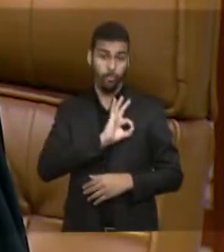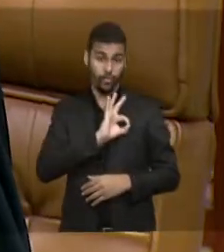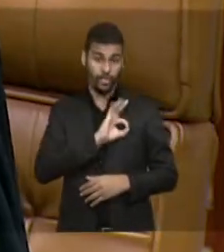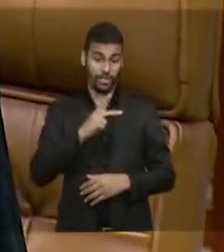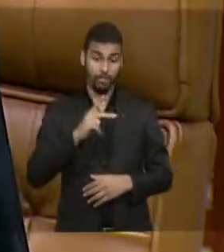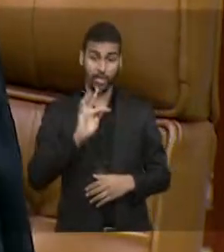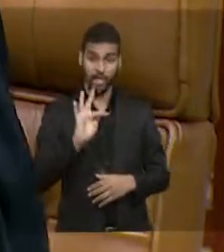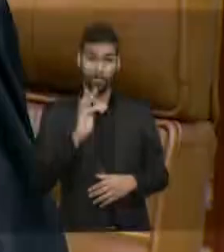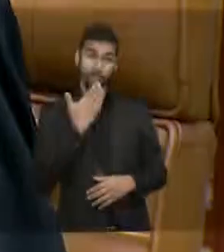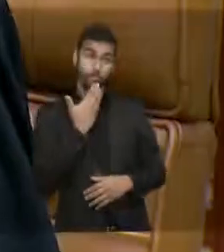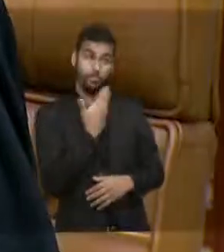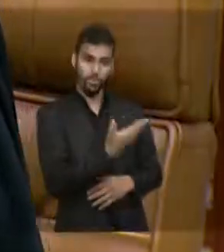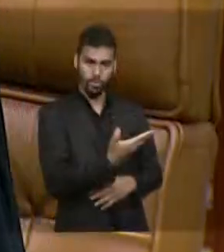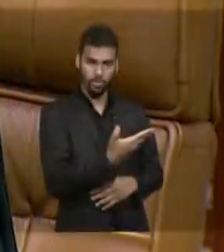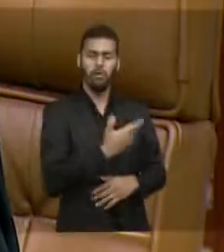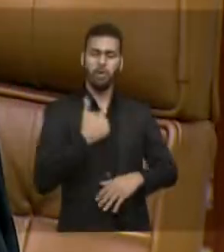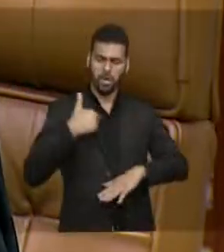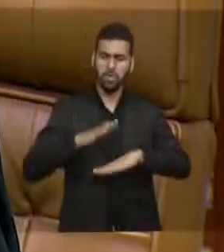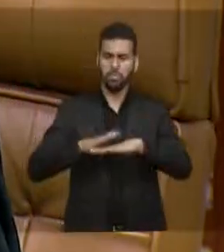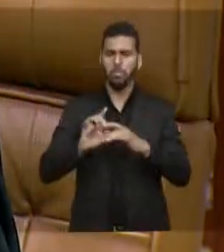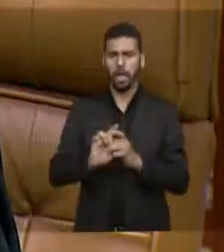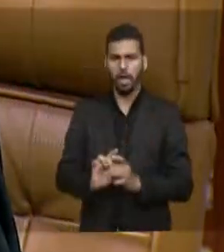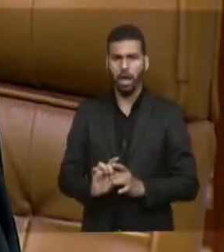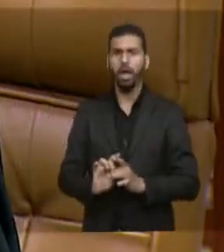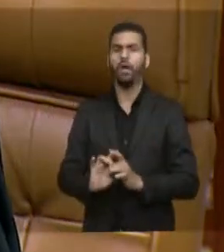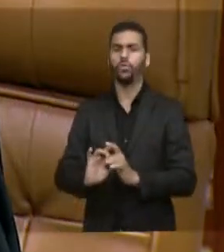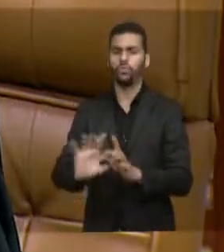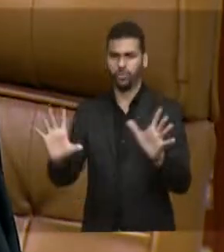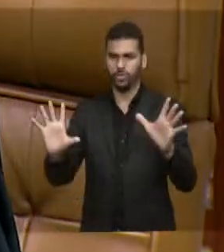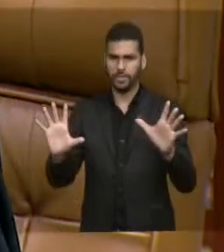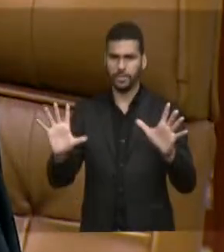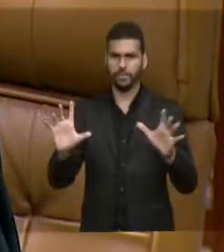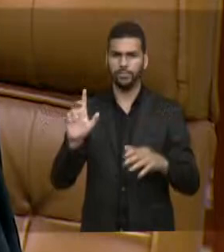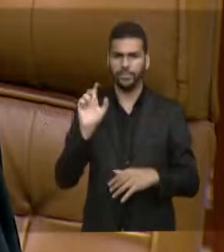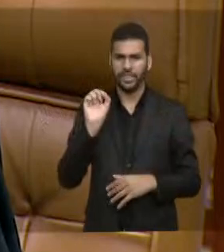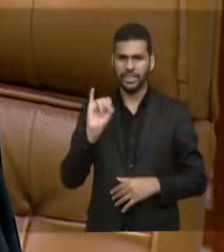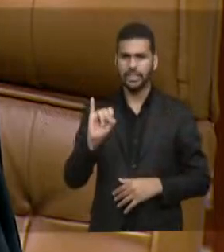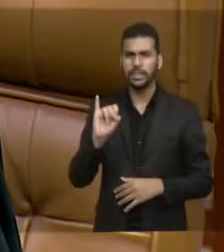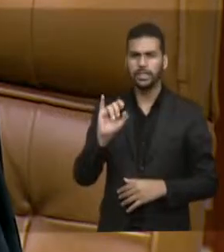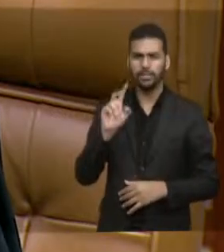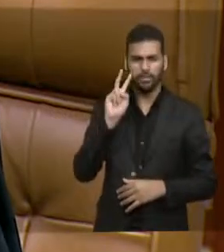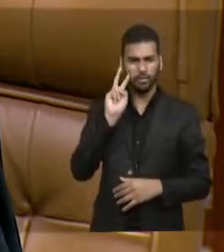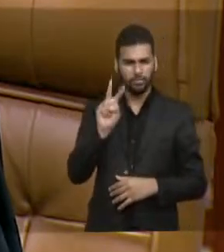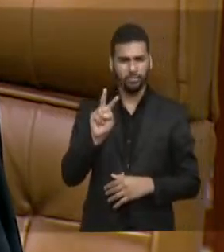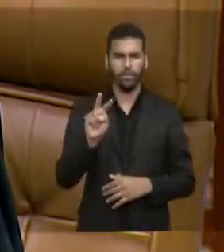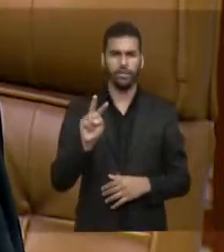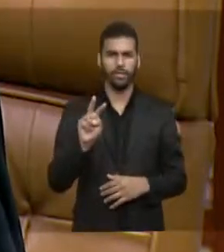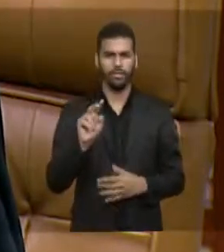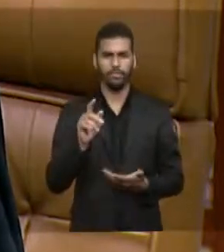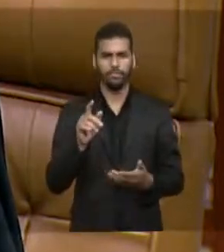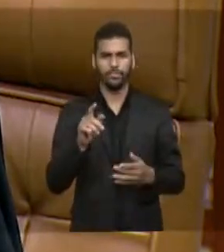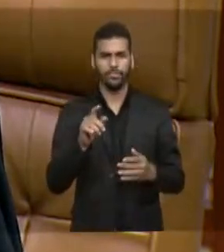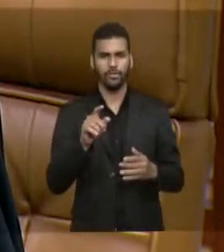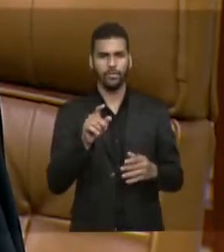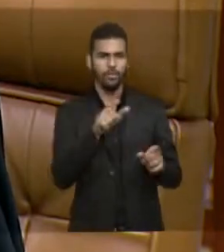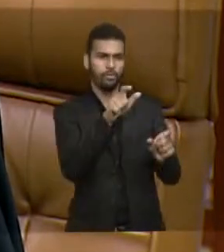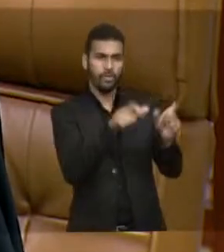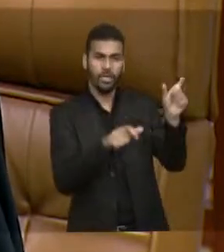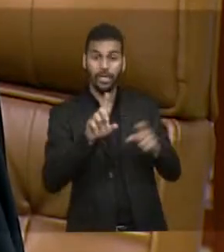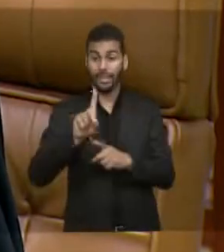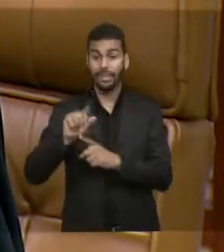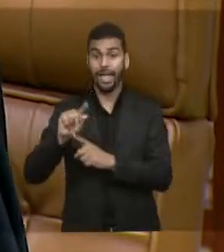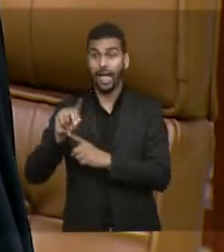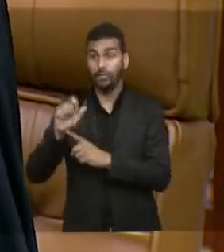autorizei que depois de se pegar o os dados da pessoa fosse